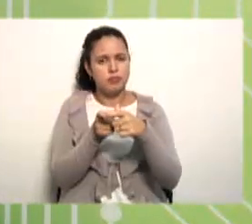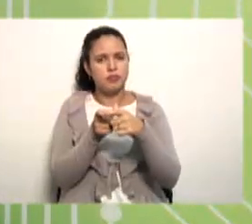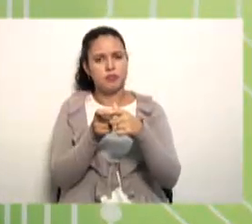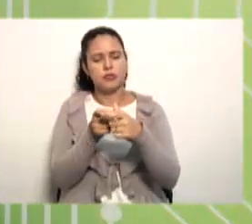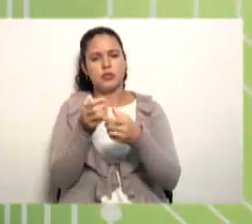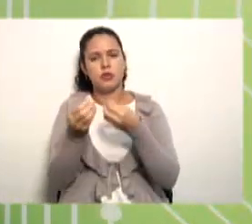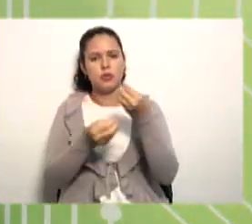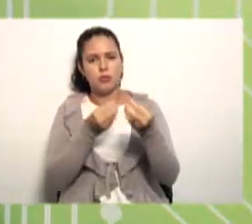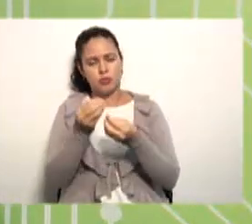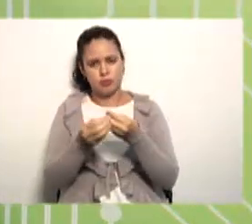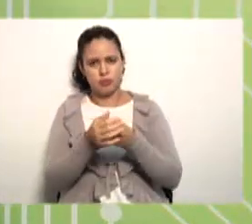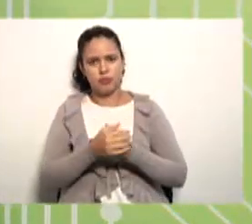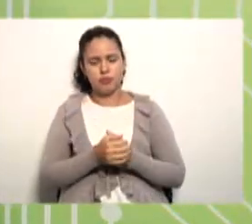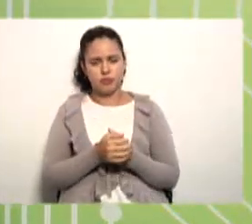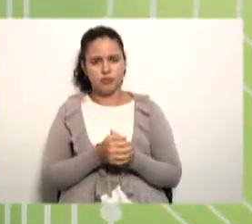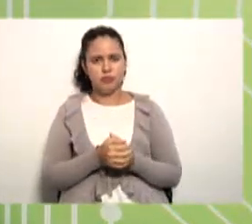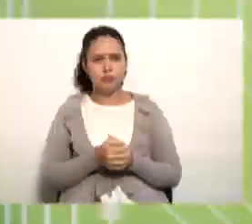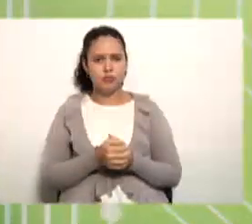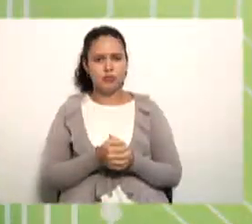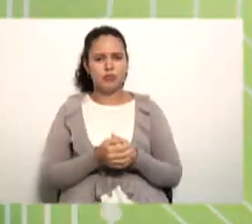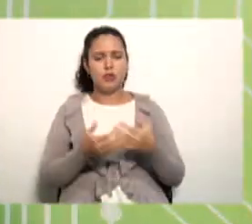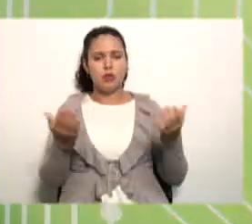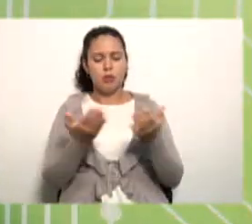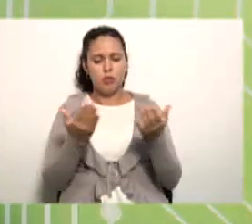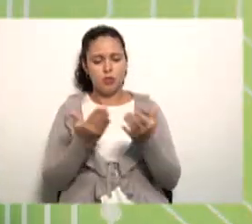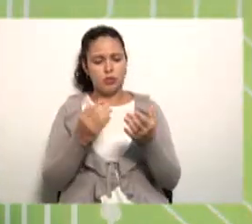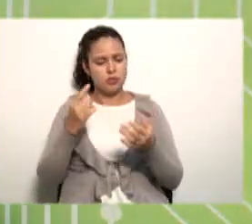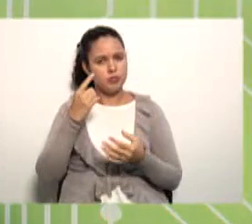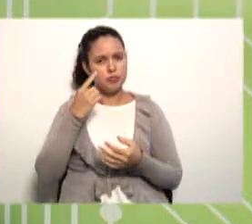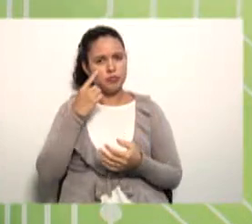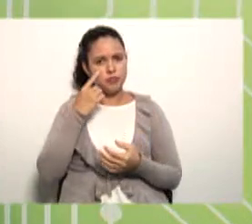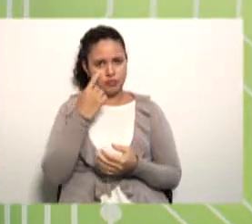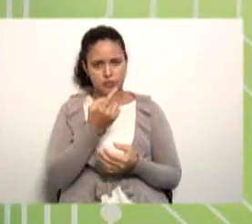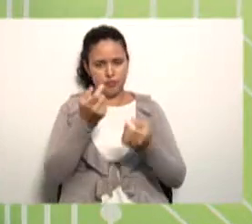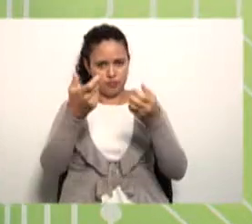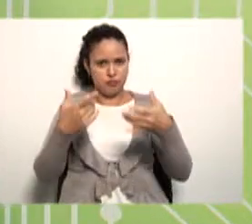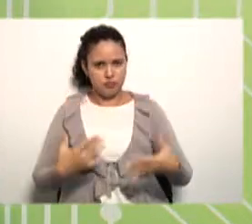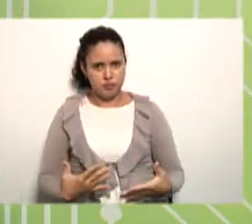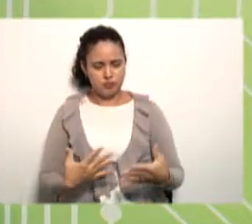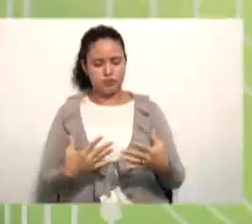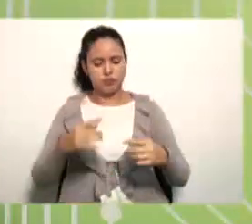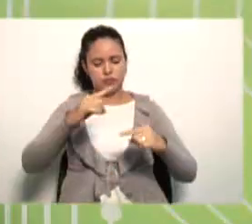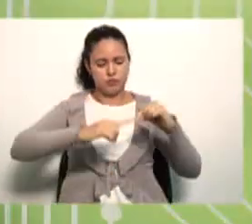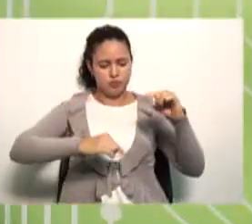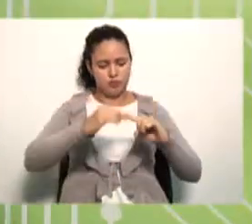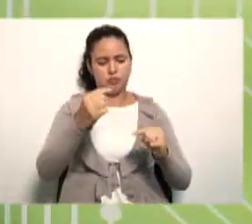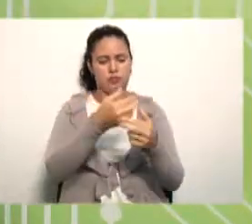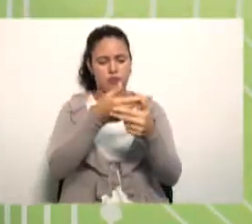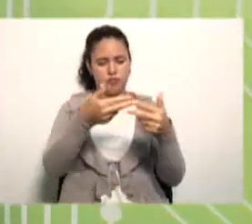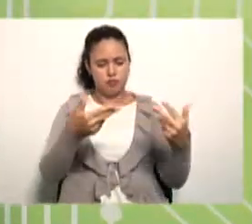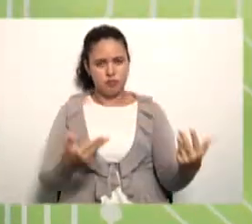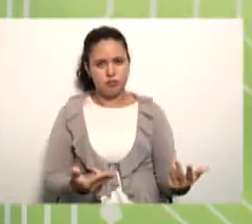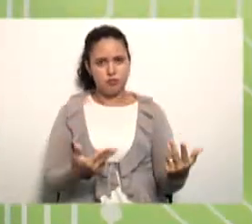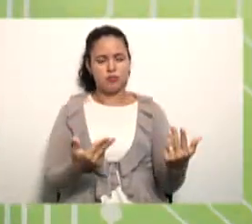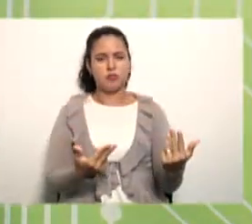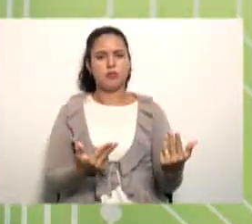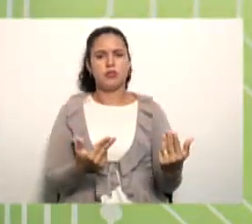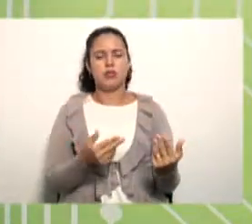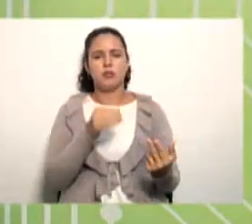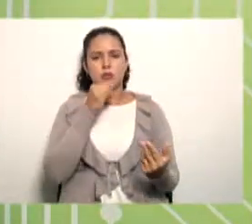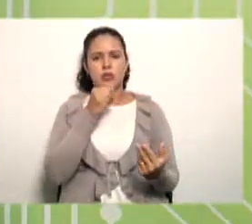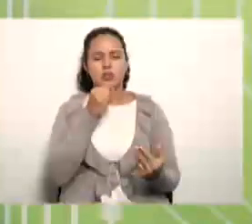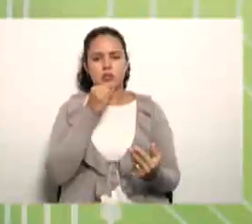recursos produtivos, eu estou querendo dizer aquelas coisas que eu utilizo para produzir as outras coisas. Por exemplo, a mão de obra, o capital,